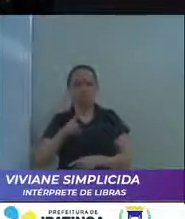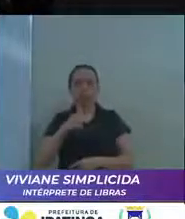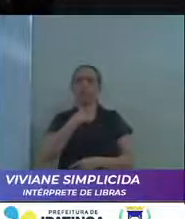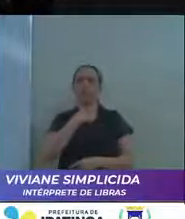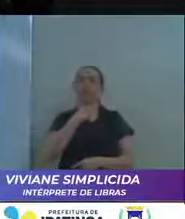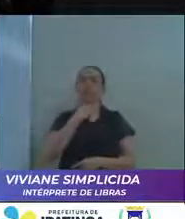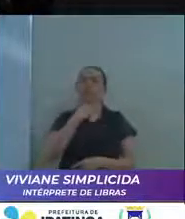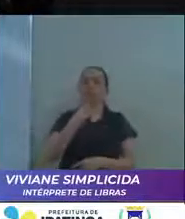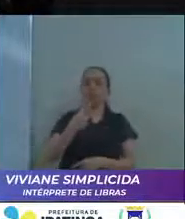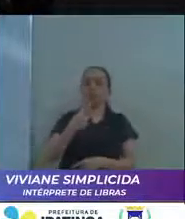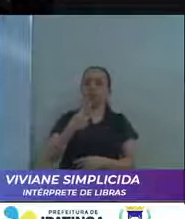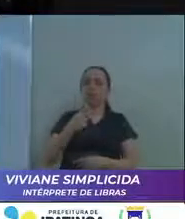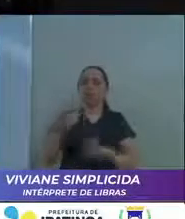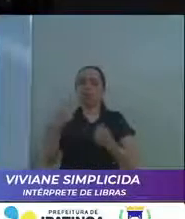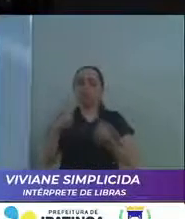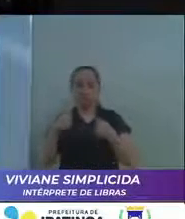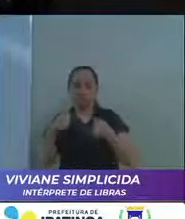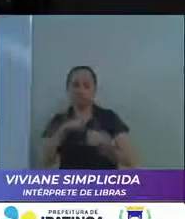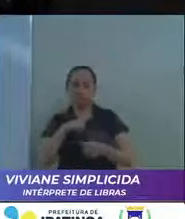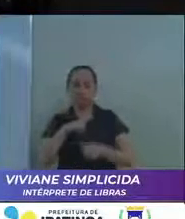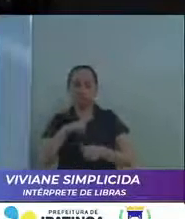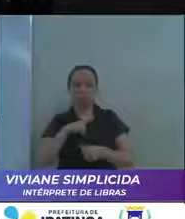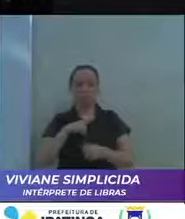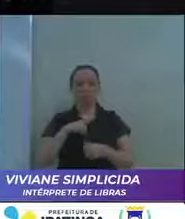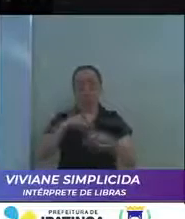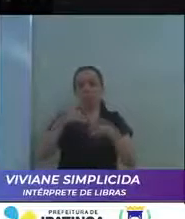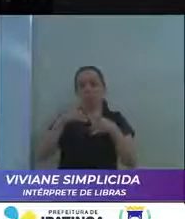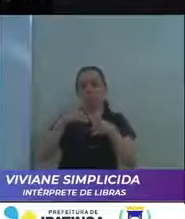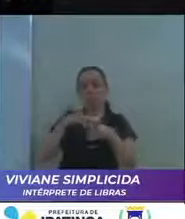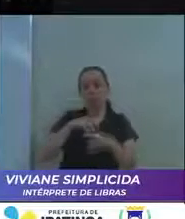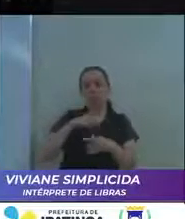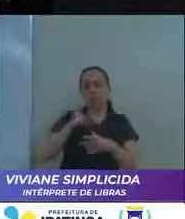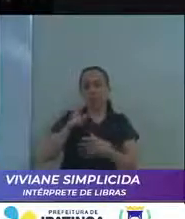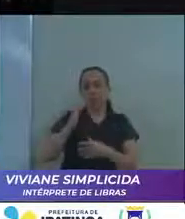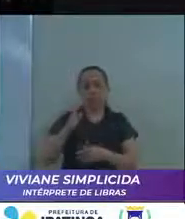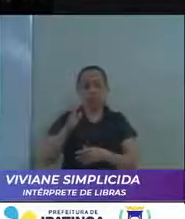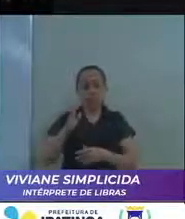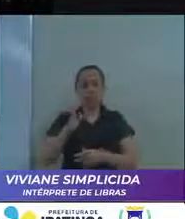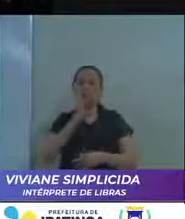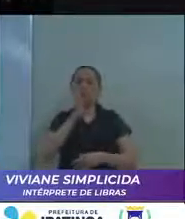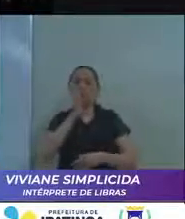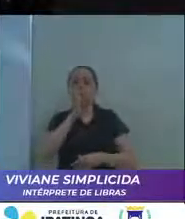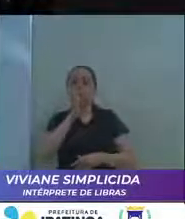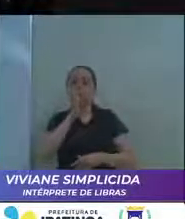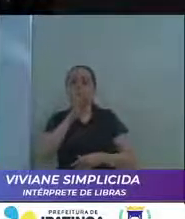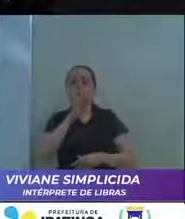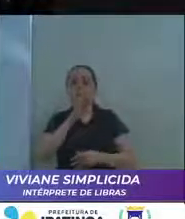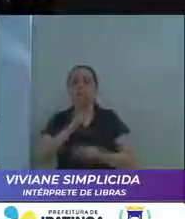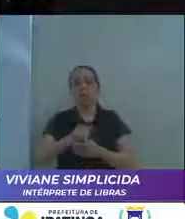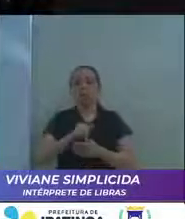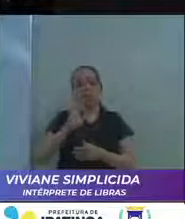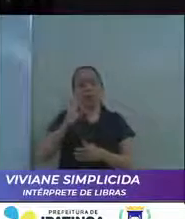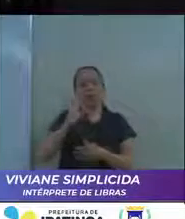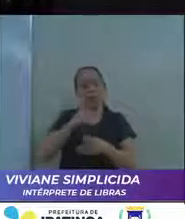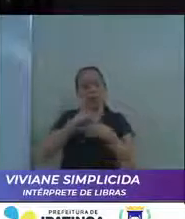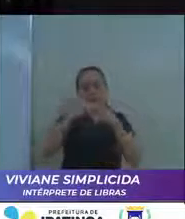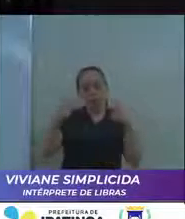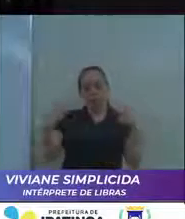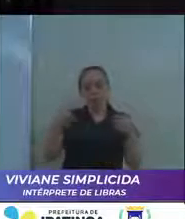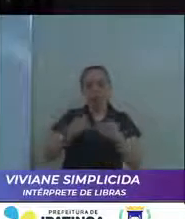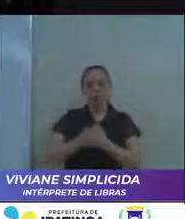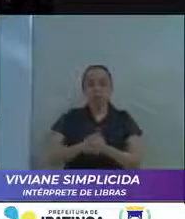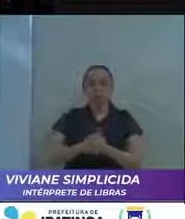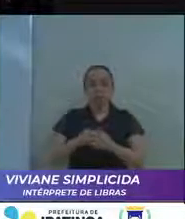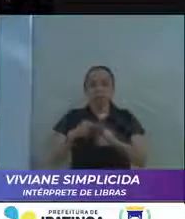são dicas básicas, acredito que a maioria de vocês já conhece a maioria dessas dicas, mas,